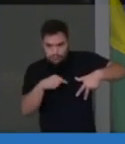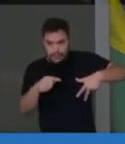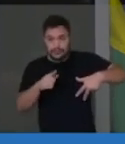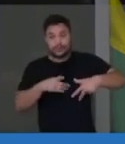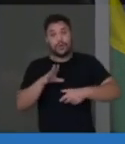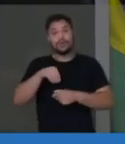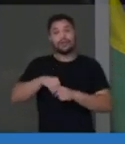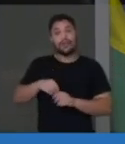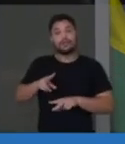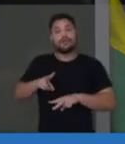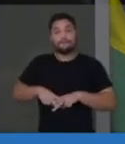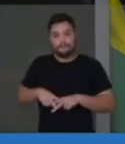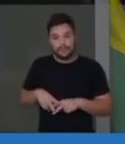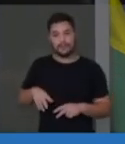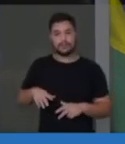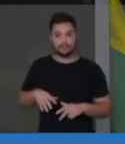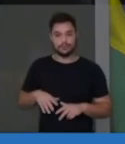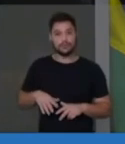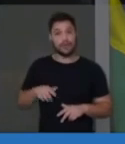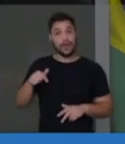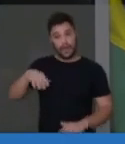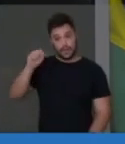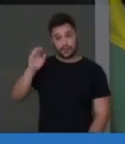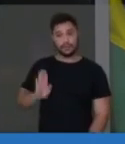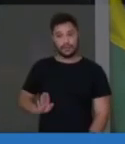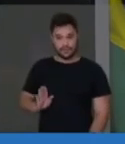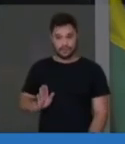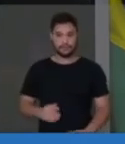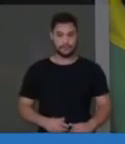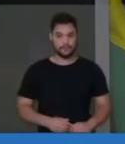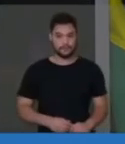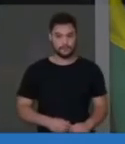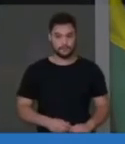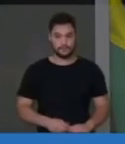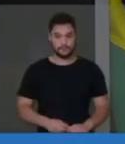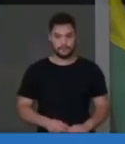ao sistema penitenciário da União Federal.